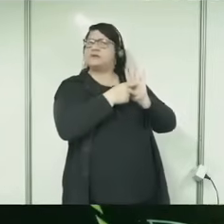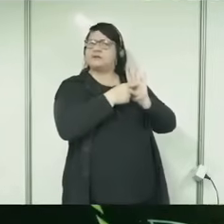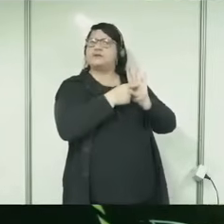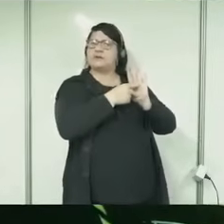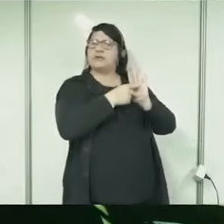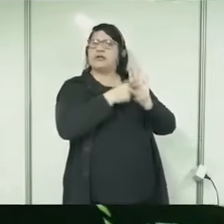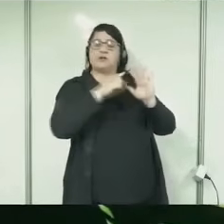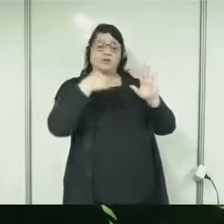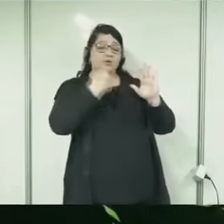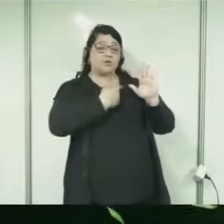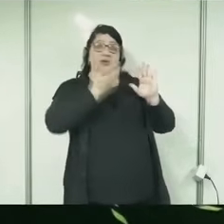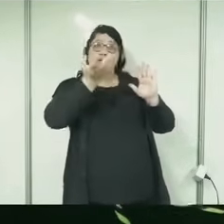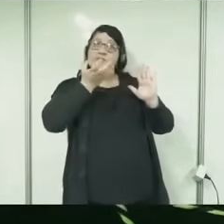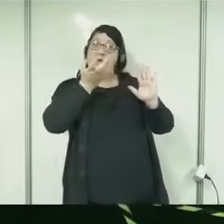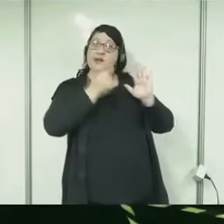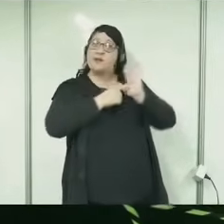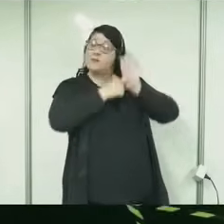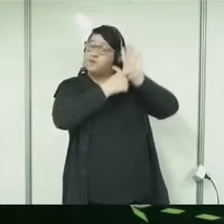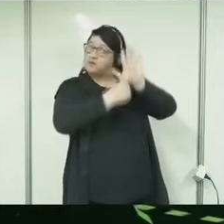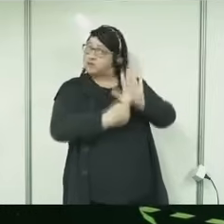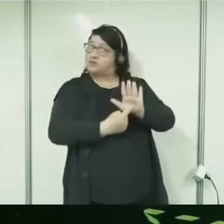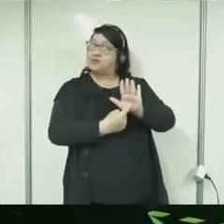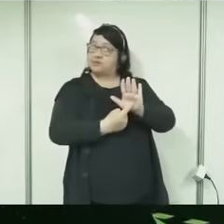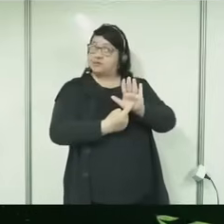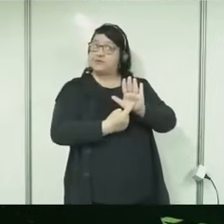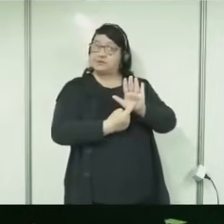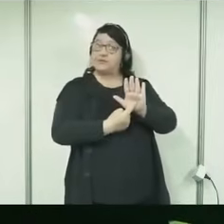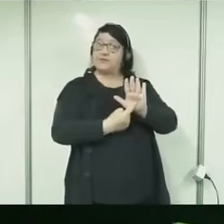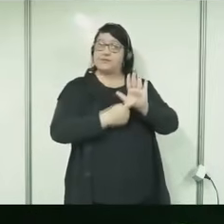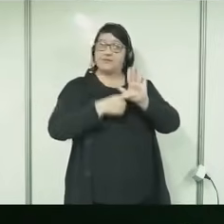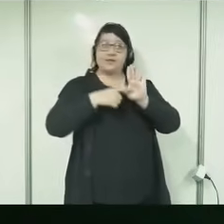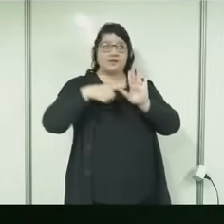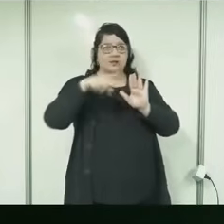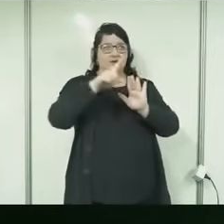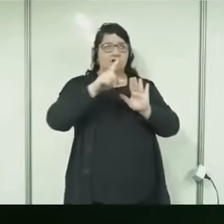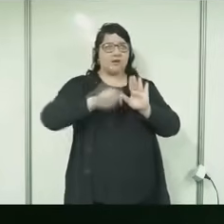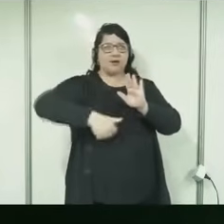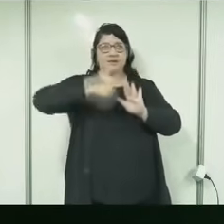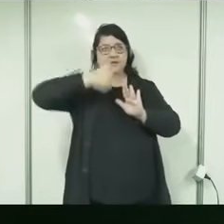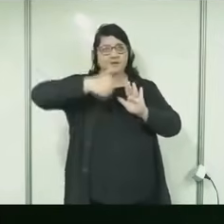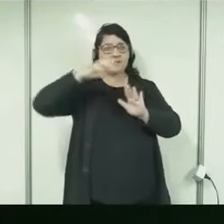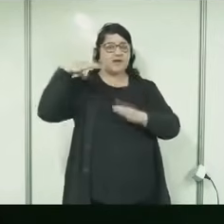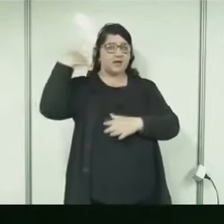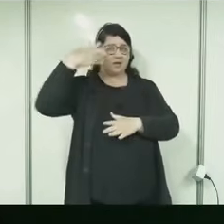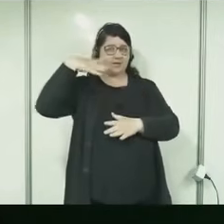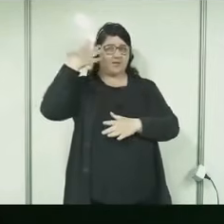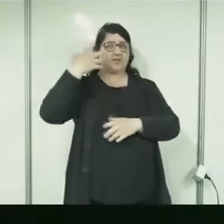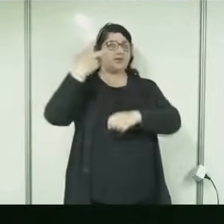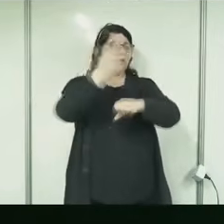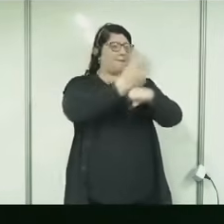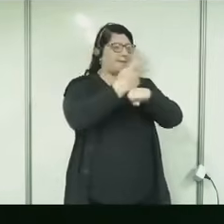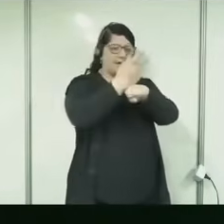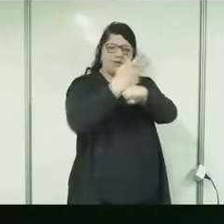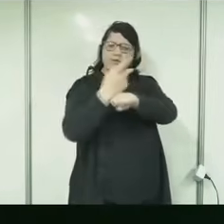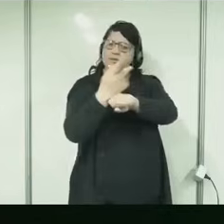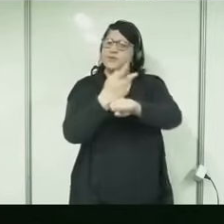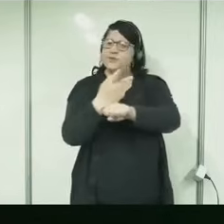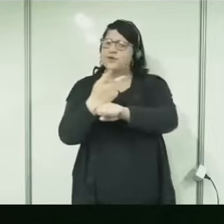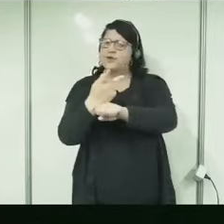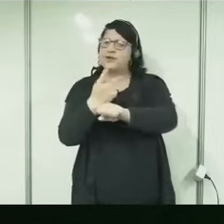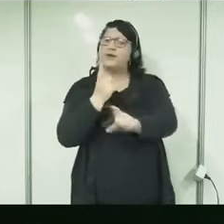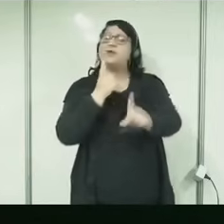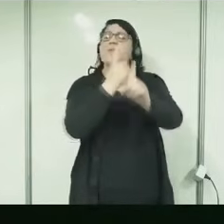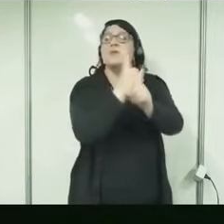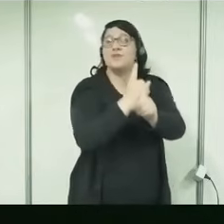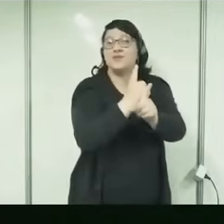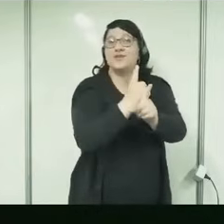dizia: se procure, se encontre, ele está para chegar. Uma pessoa encontrada é uma pessoa feliz. E